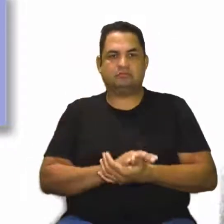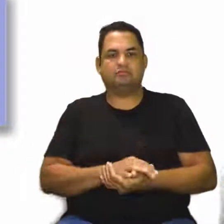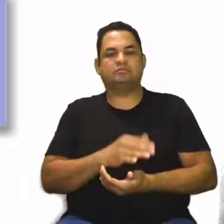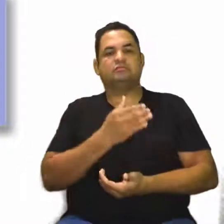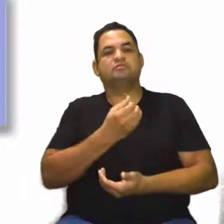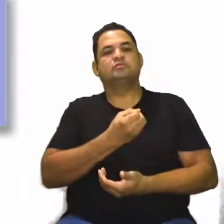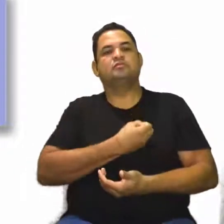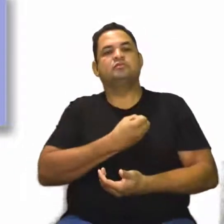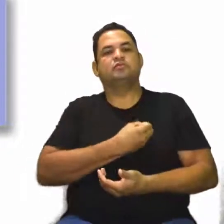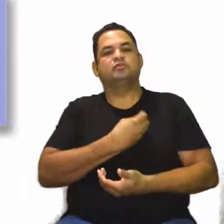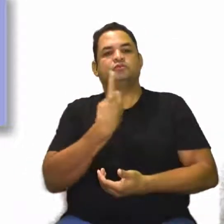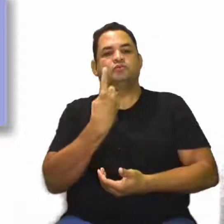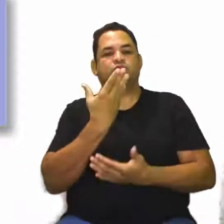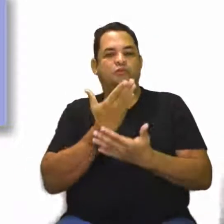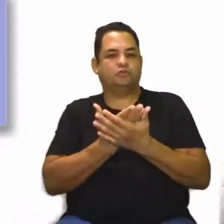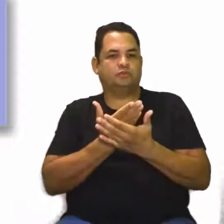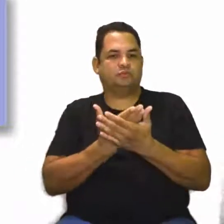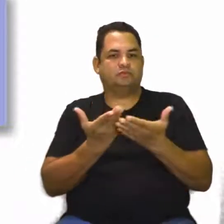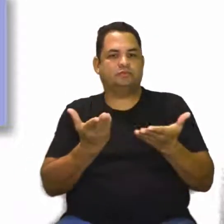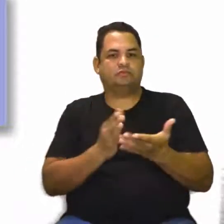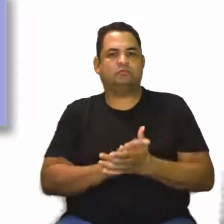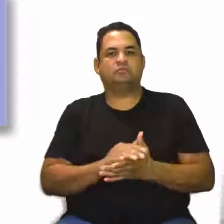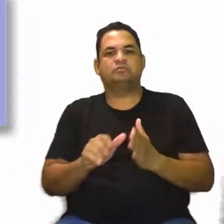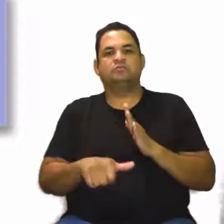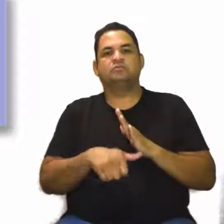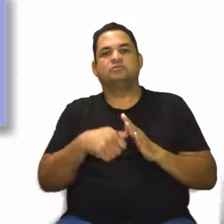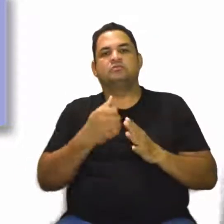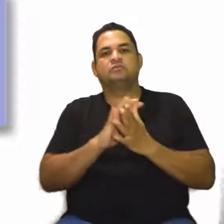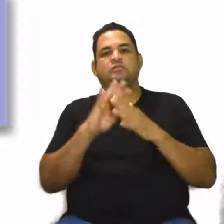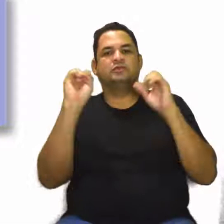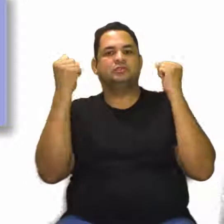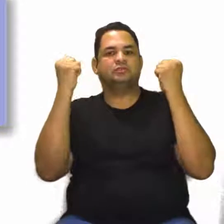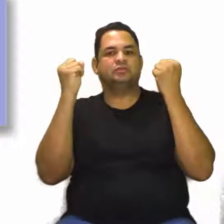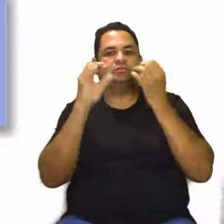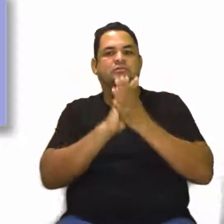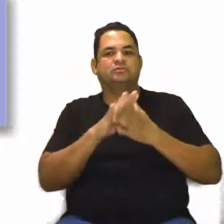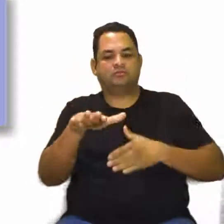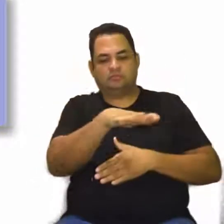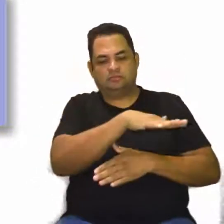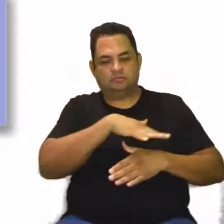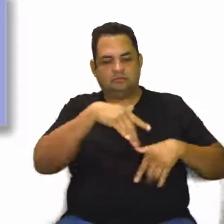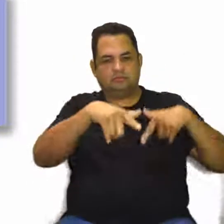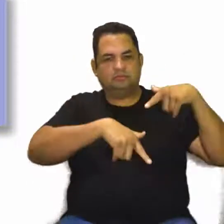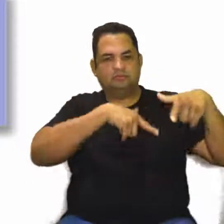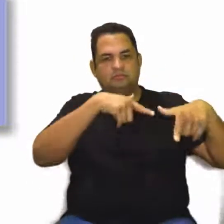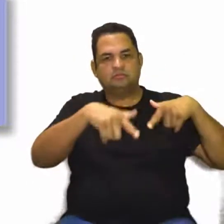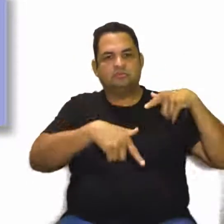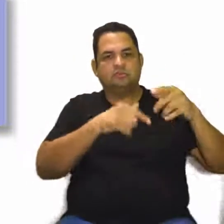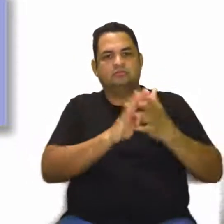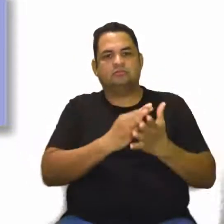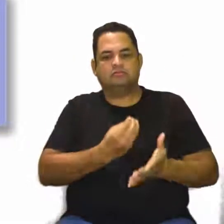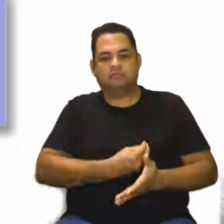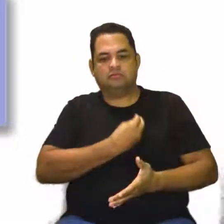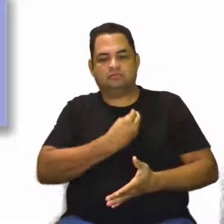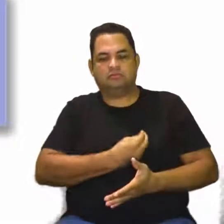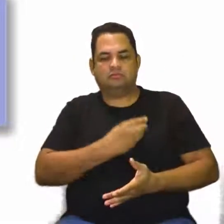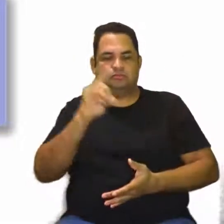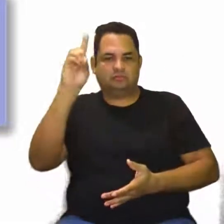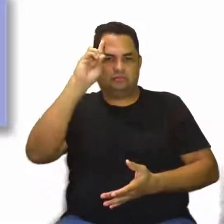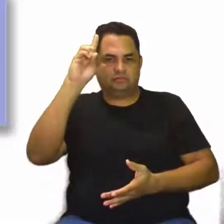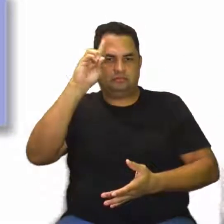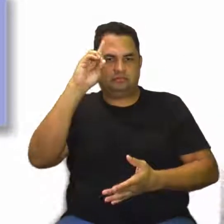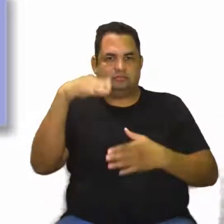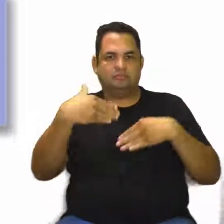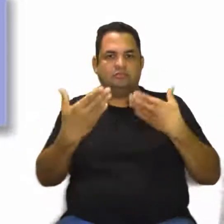aula 1. Nossa primeira aula que falou sobre atividade física no mercado de trabalho e na vida